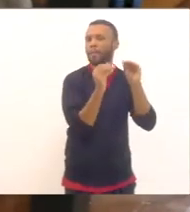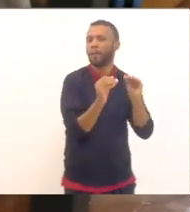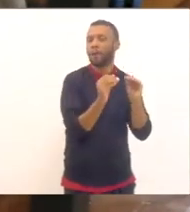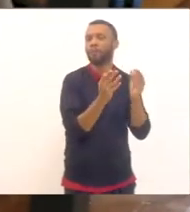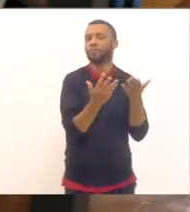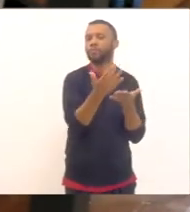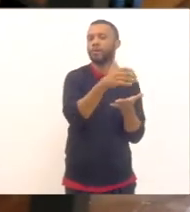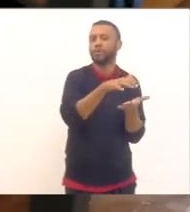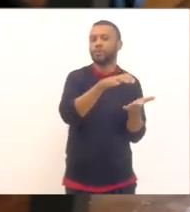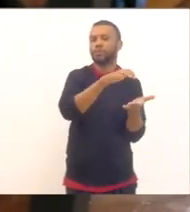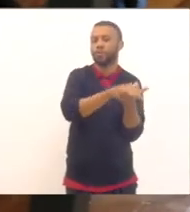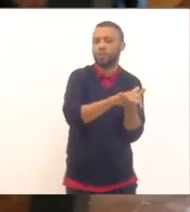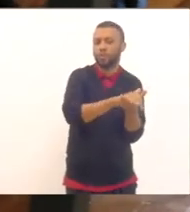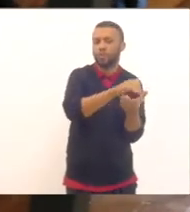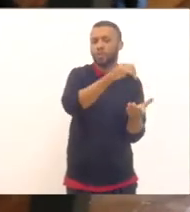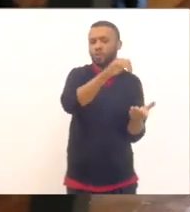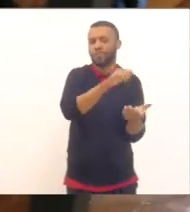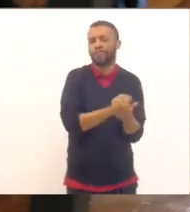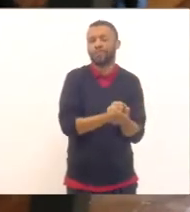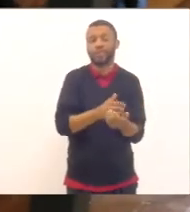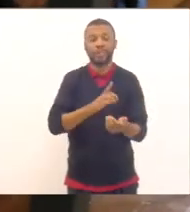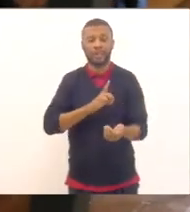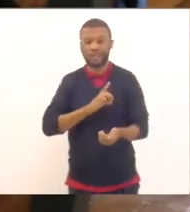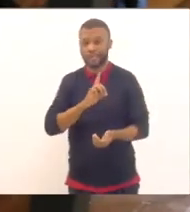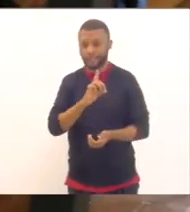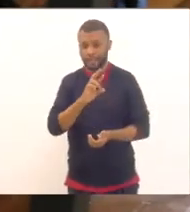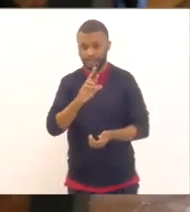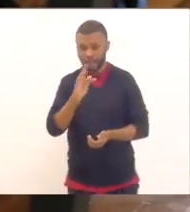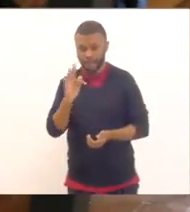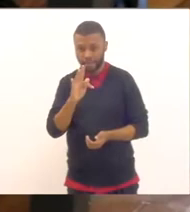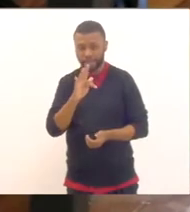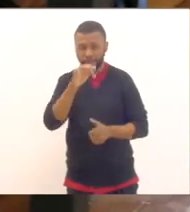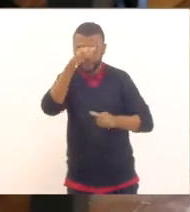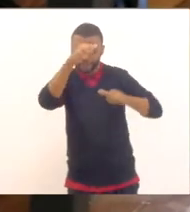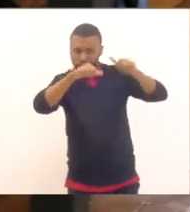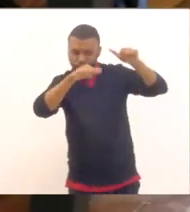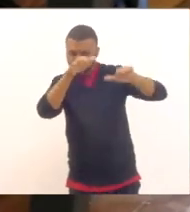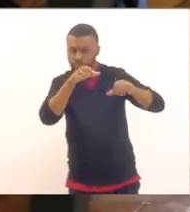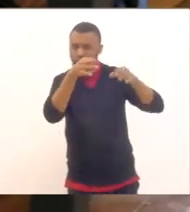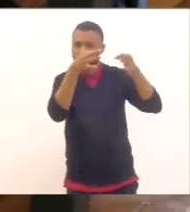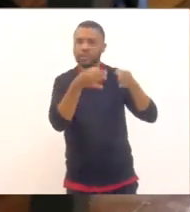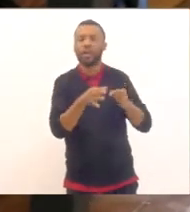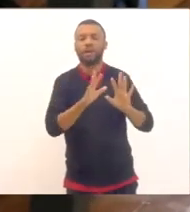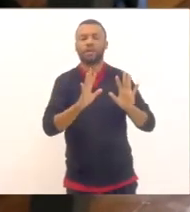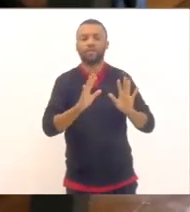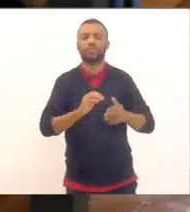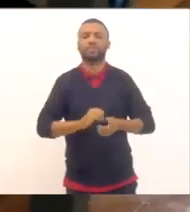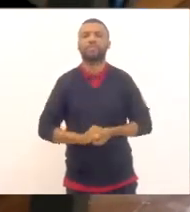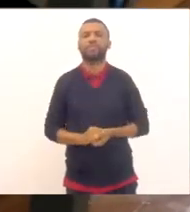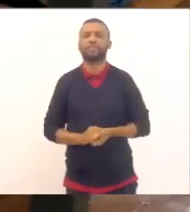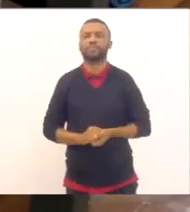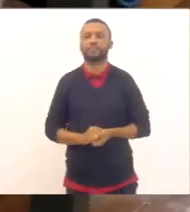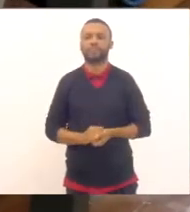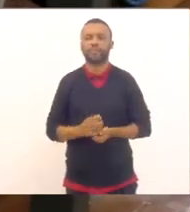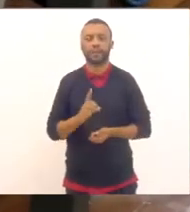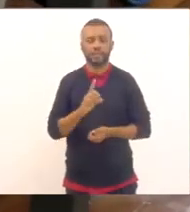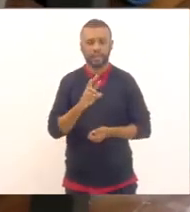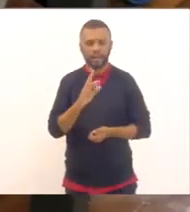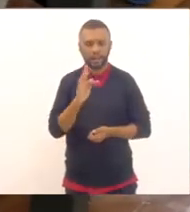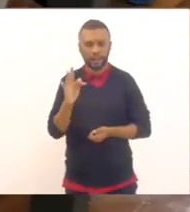autorizar vai verificar se está tudo correto a pastor a ponta de que decide a